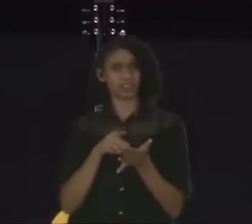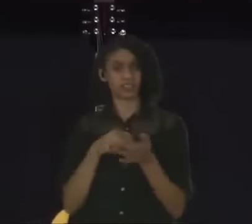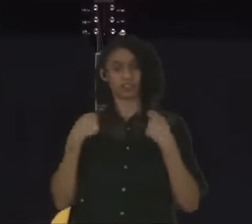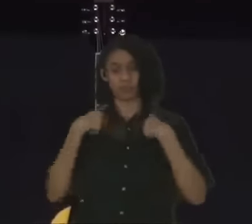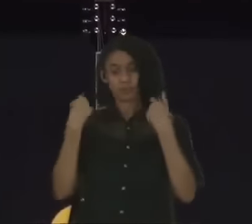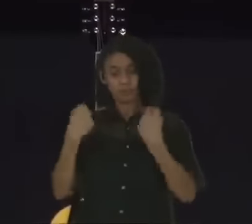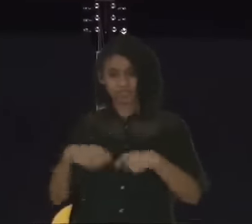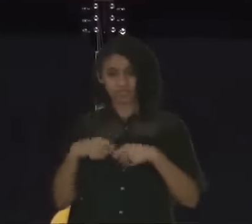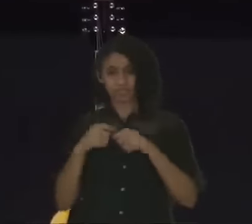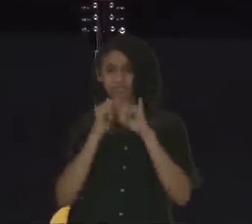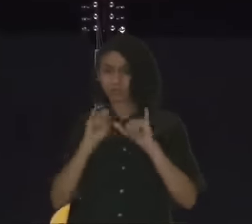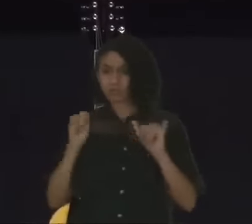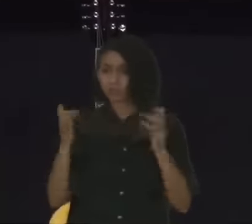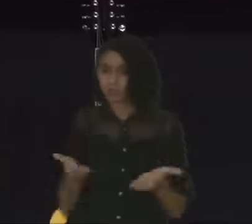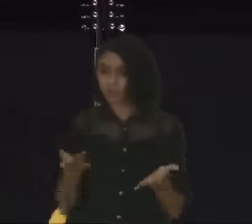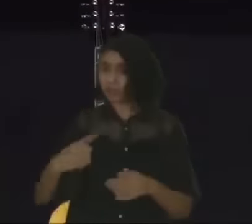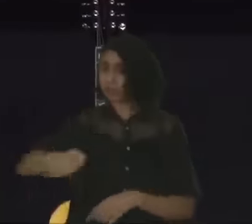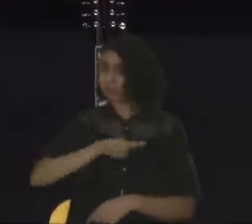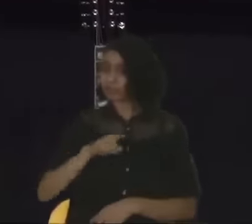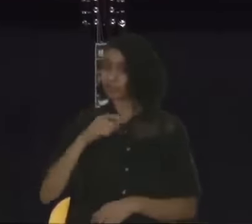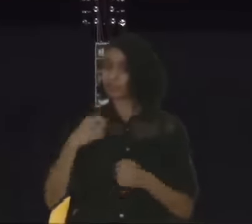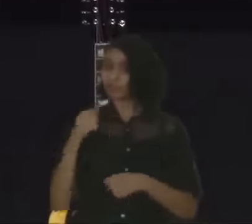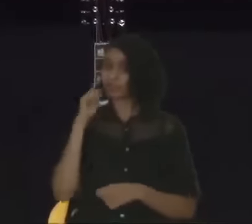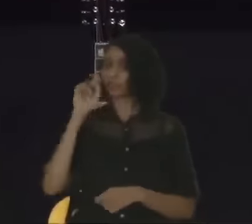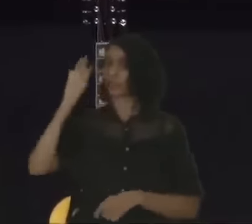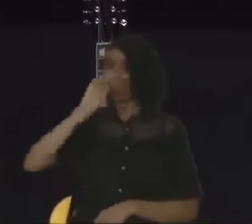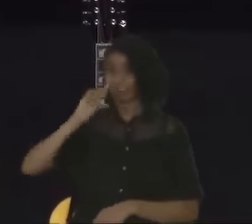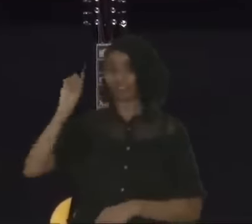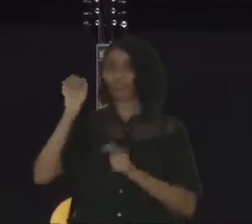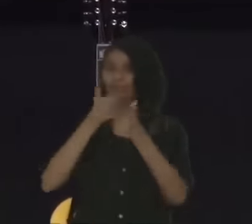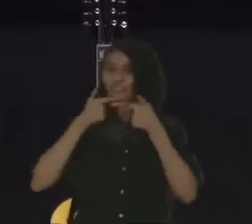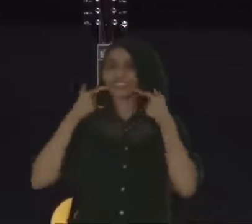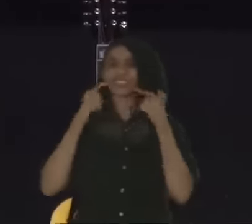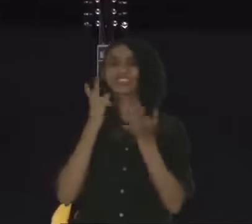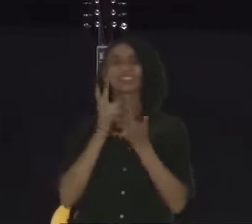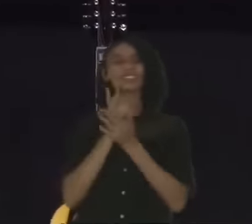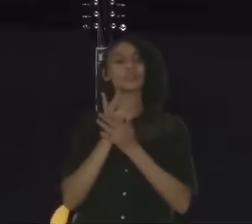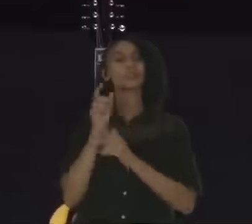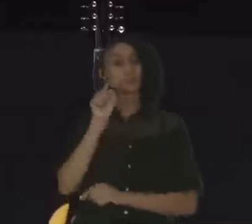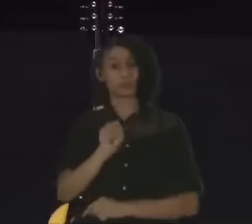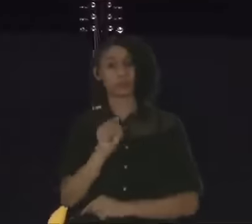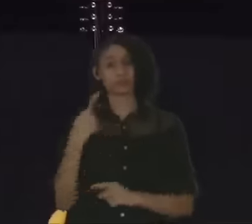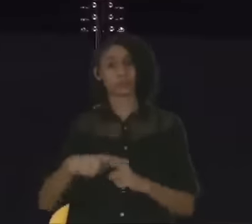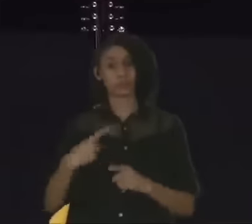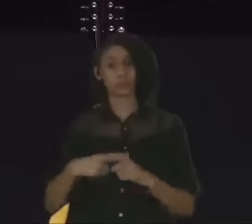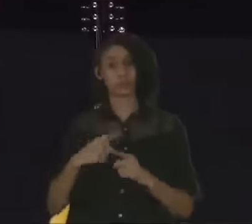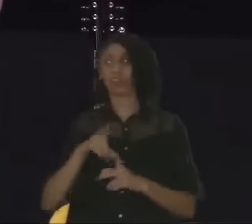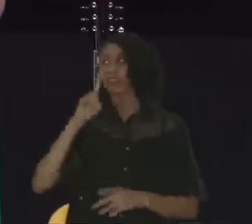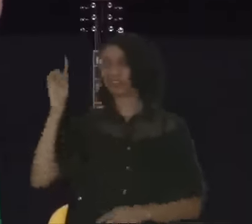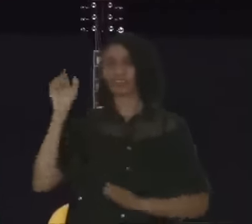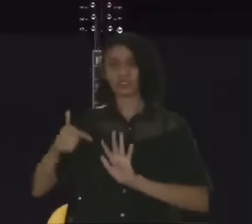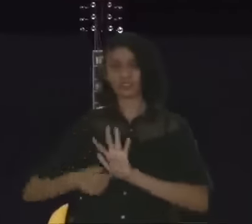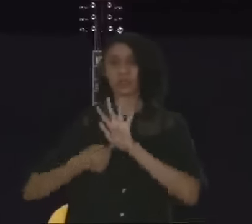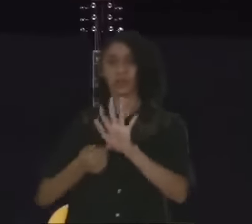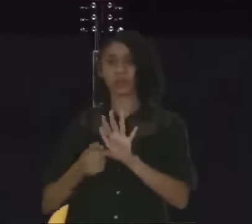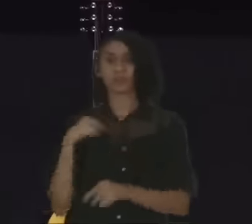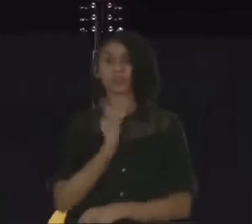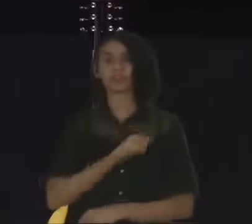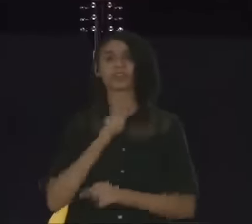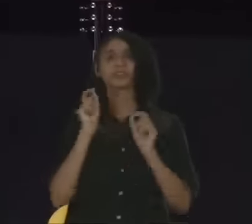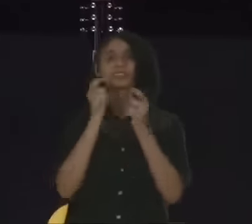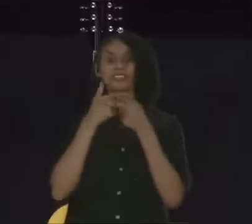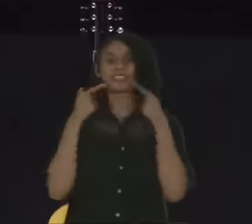preciso te dizer você precisa ter imagem que Deus está sorrindo pra você porque essa é a imagem de Deus para mim e para você ele é o